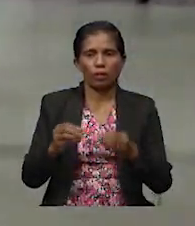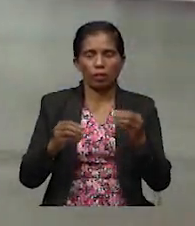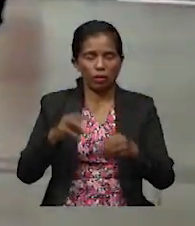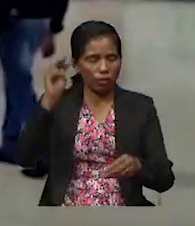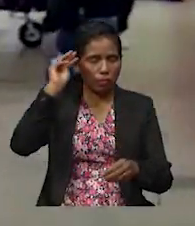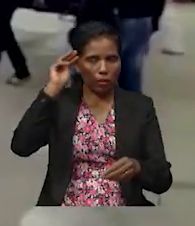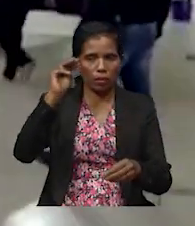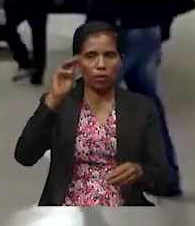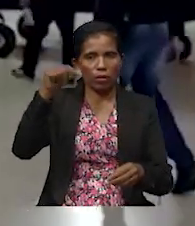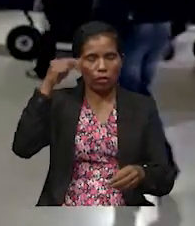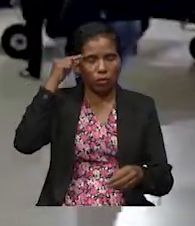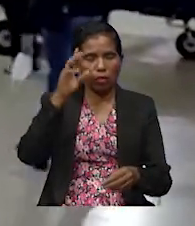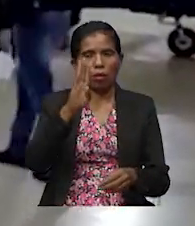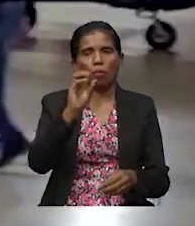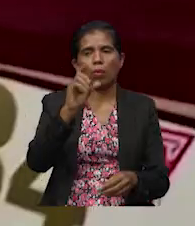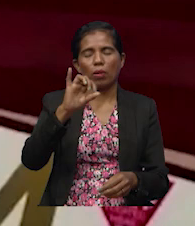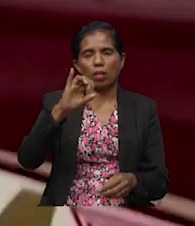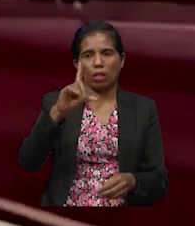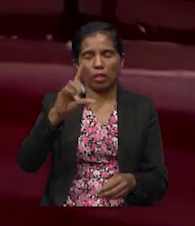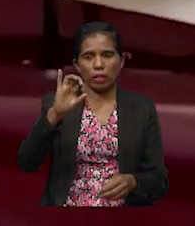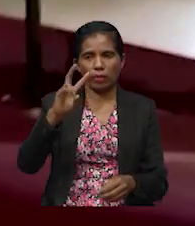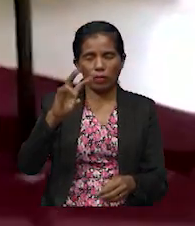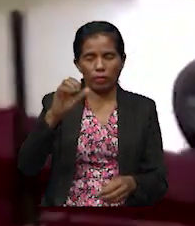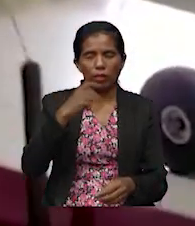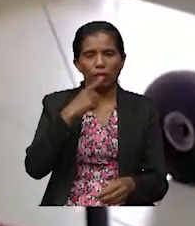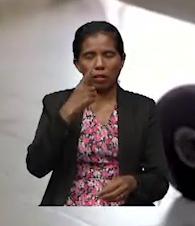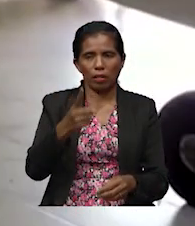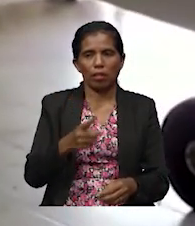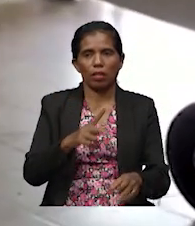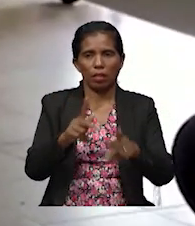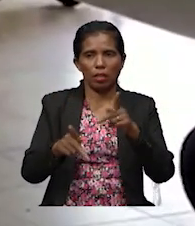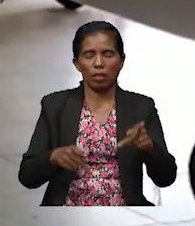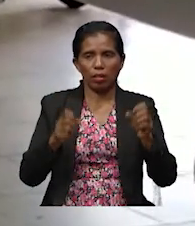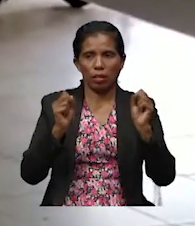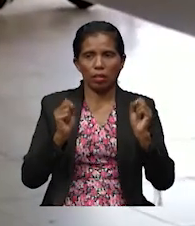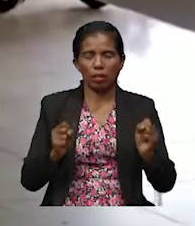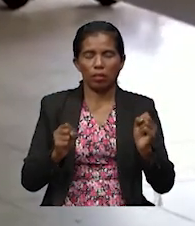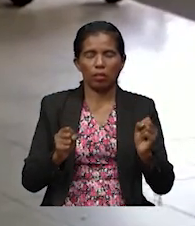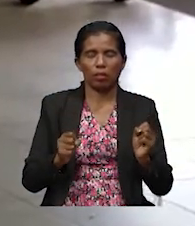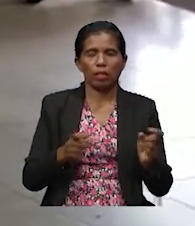ministro Governo Bolívia Eduardo del Castillo, Hateten, autoridade cita veículo Lima,